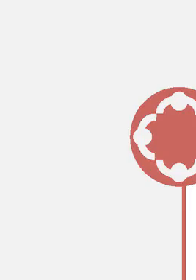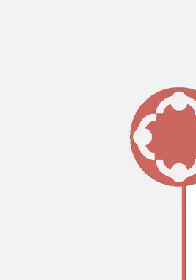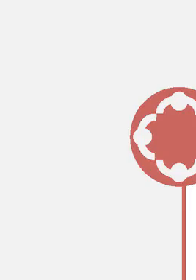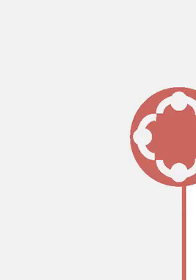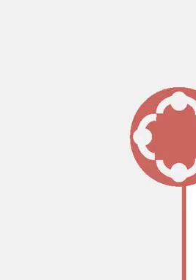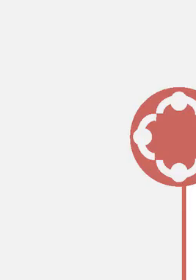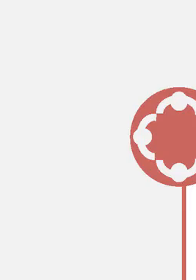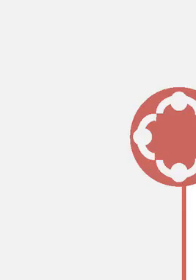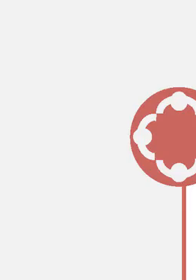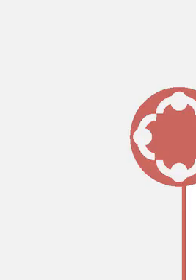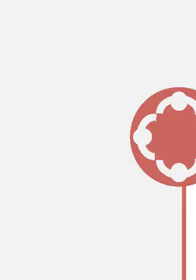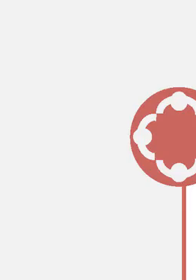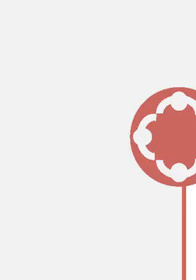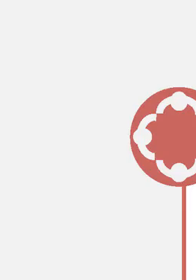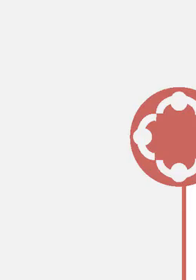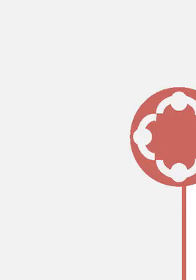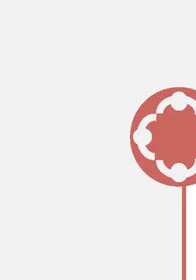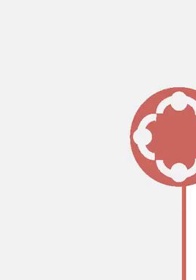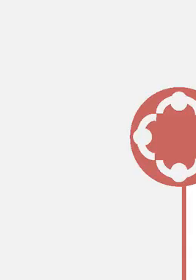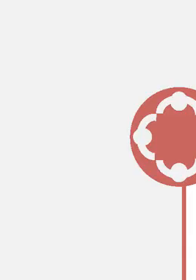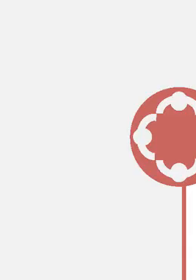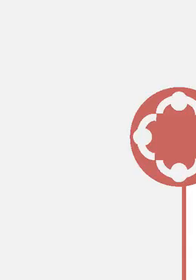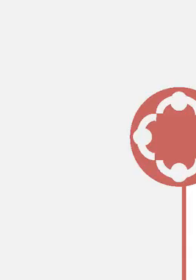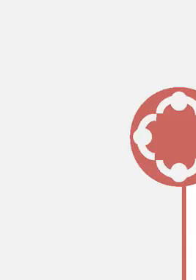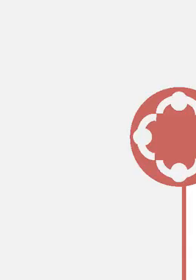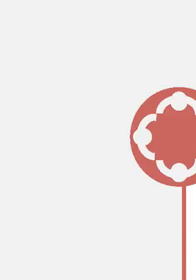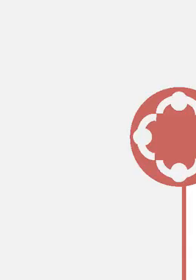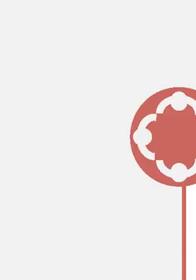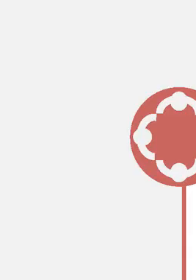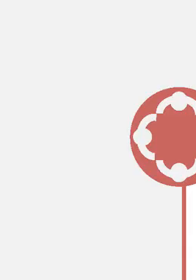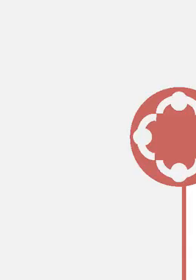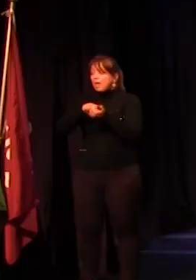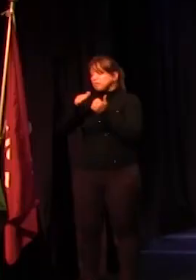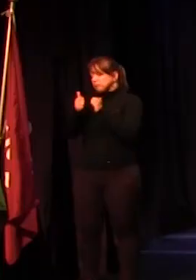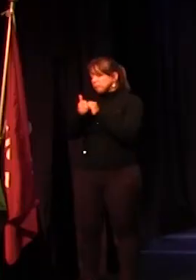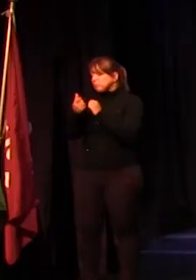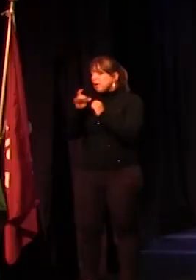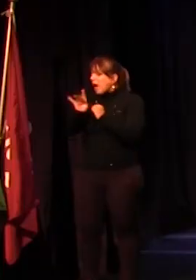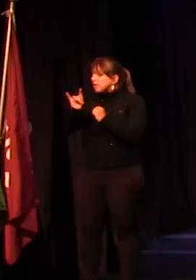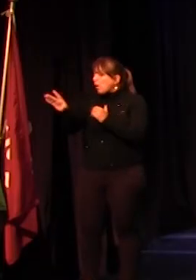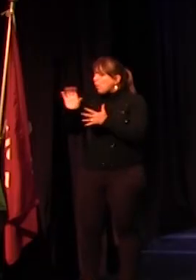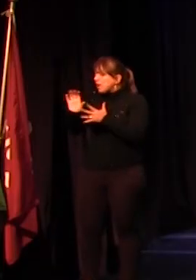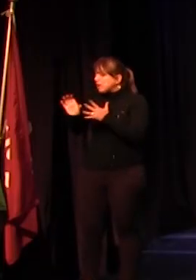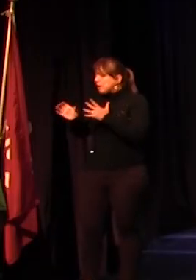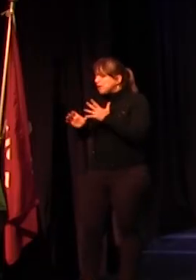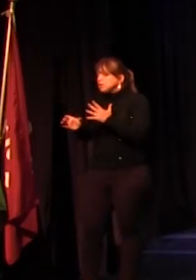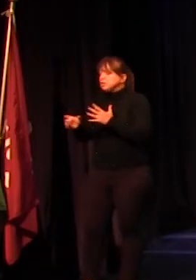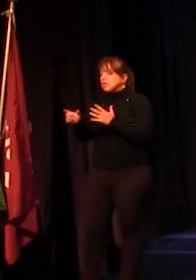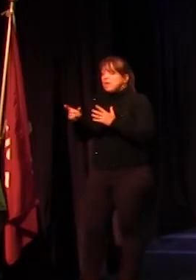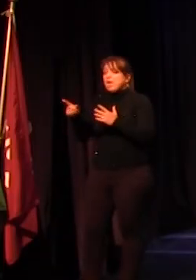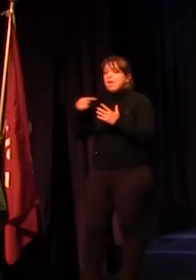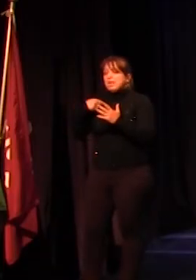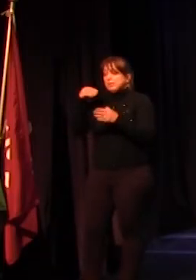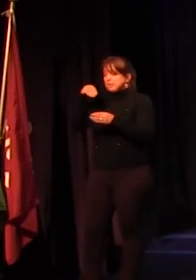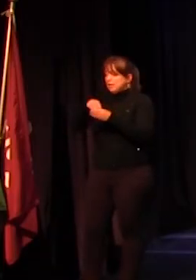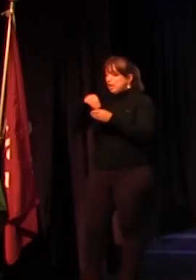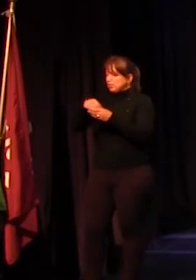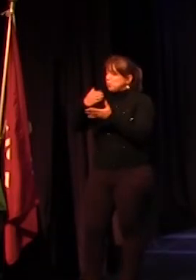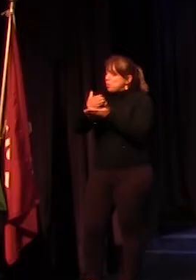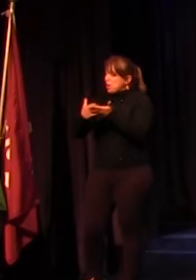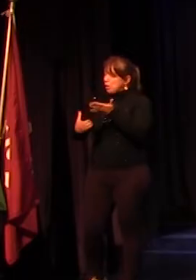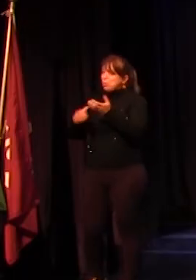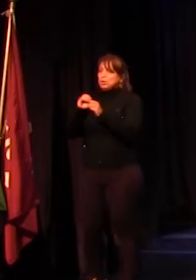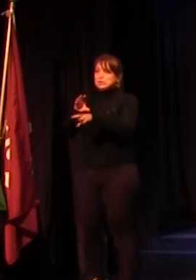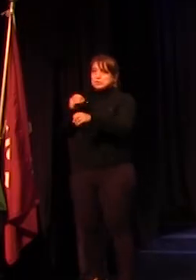aí, propiciando desafios adequados às suas características, tá? Então, é o que a gente traz dentro do currículo